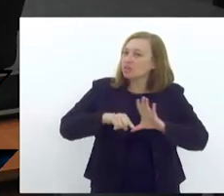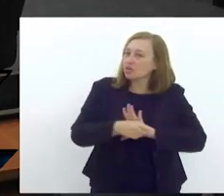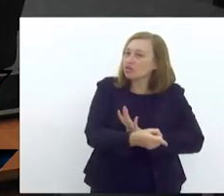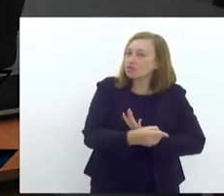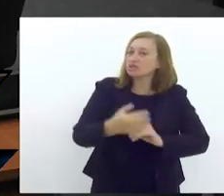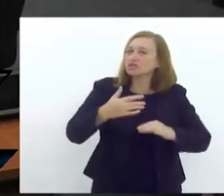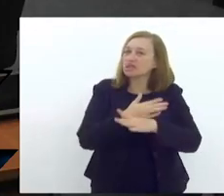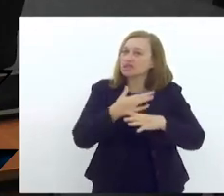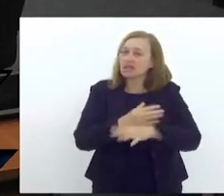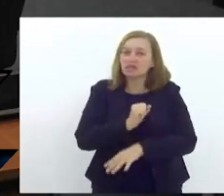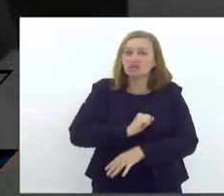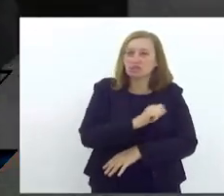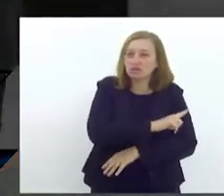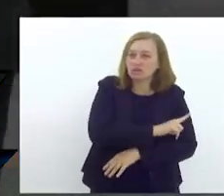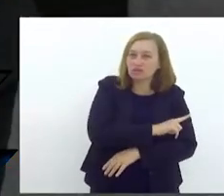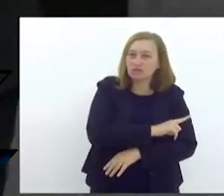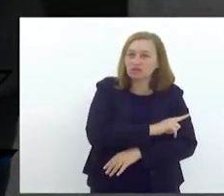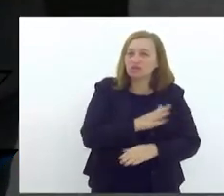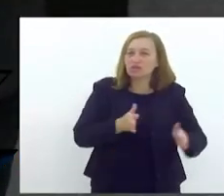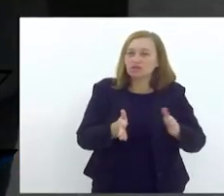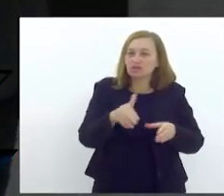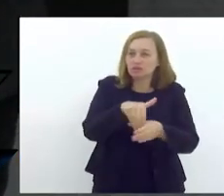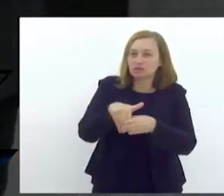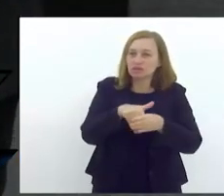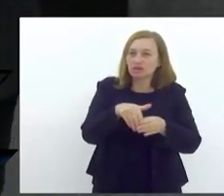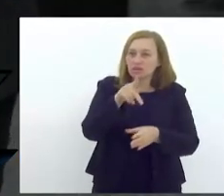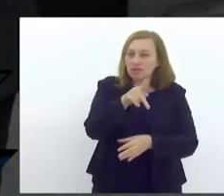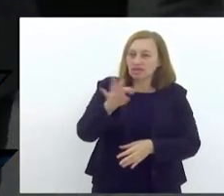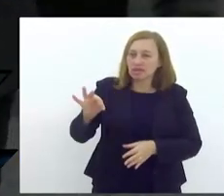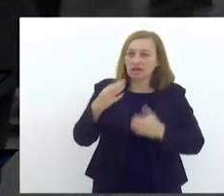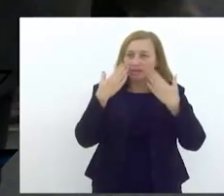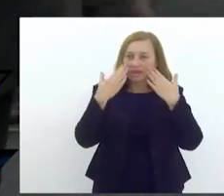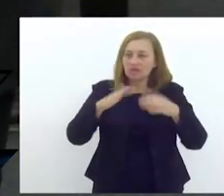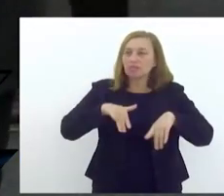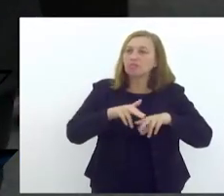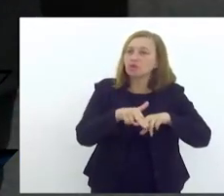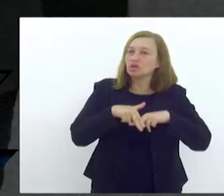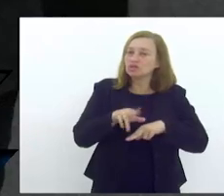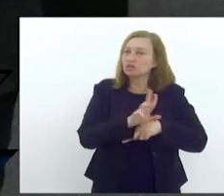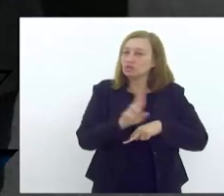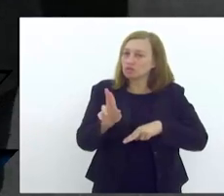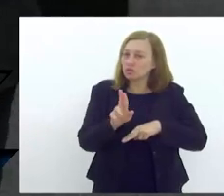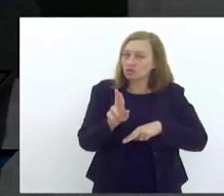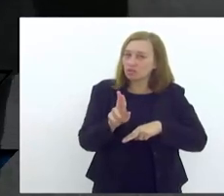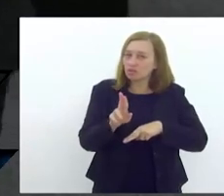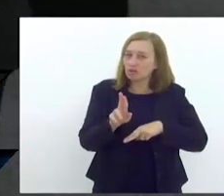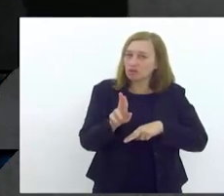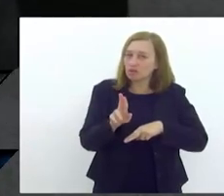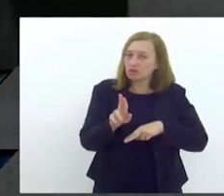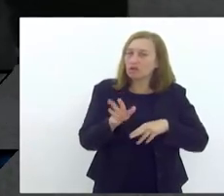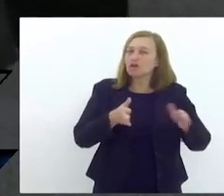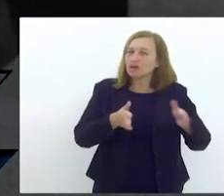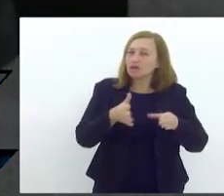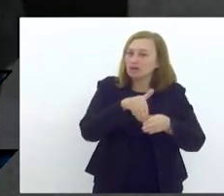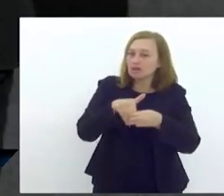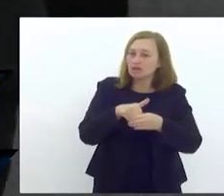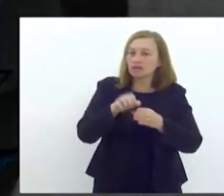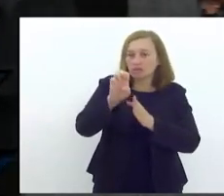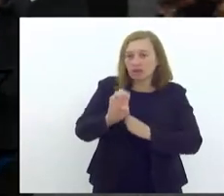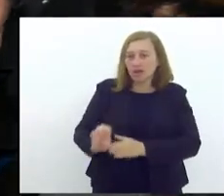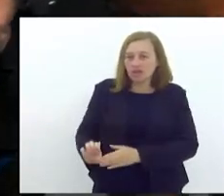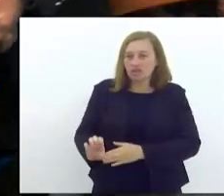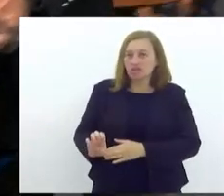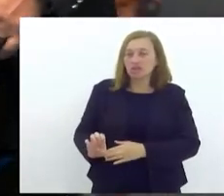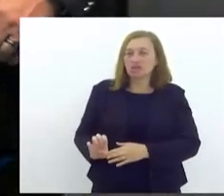na cidade de São Gonçalo com a candidatura que o PT ali apresenta por isso é que o nosso nome está posto para ser uma candidatura à esquerda e